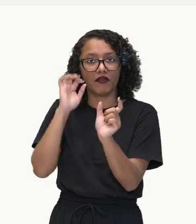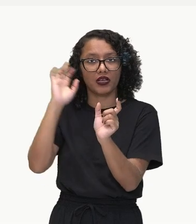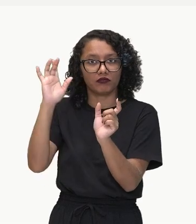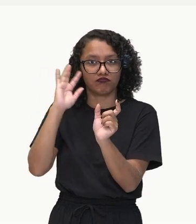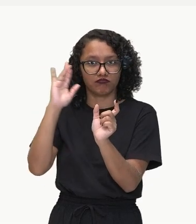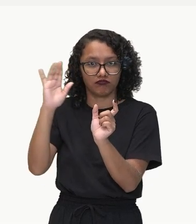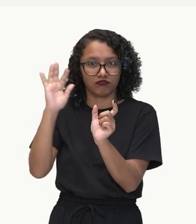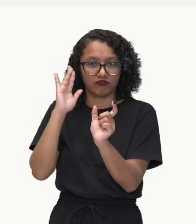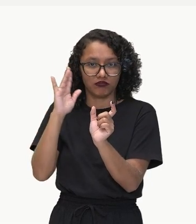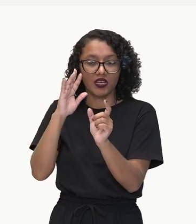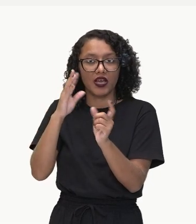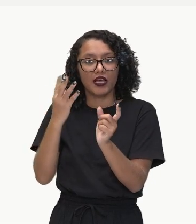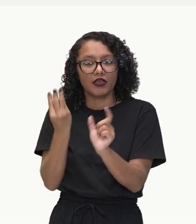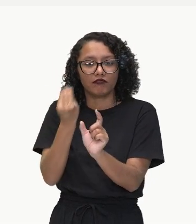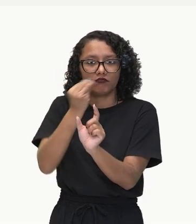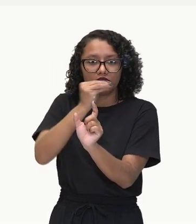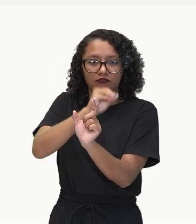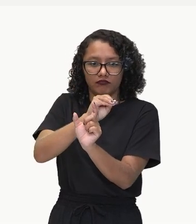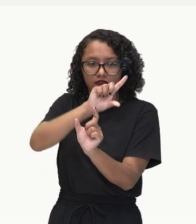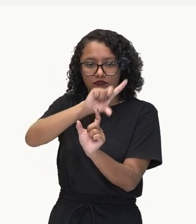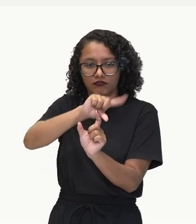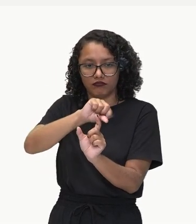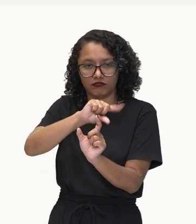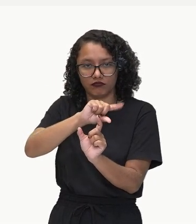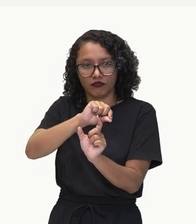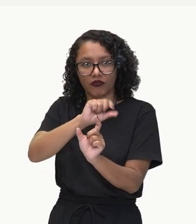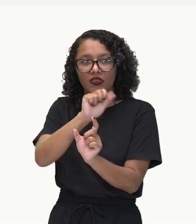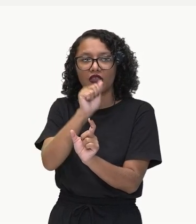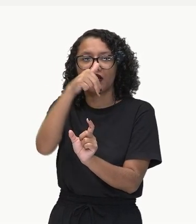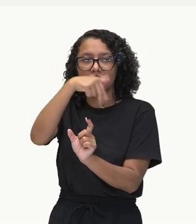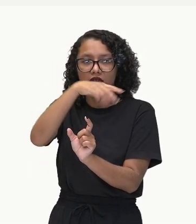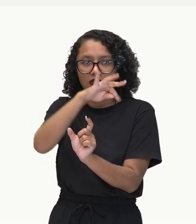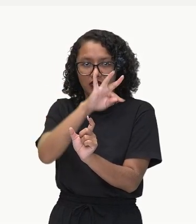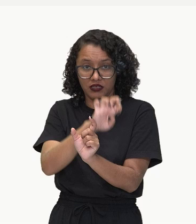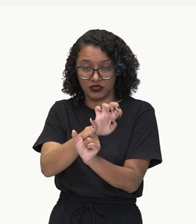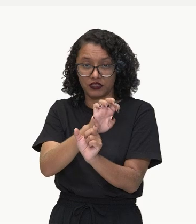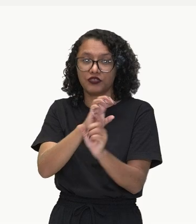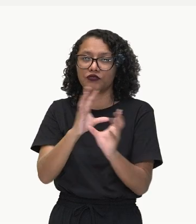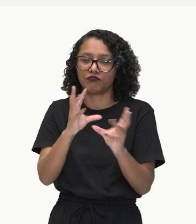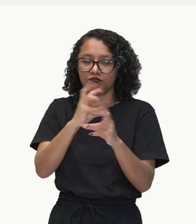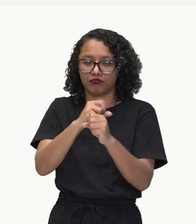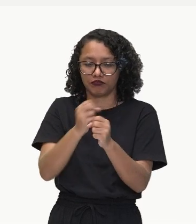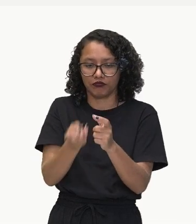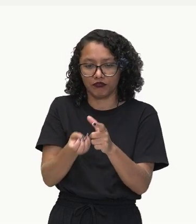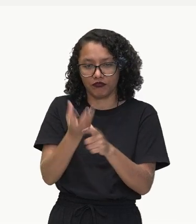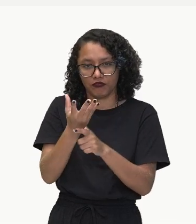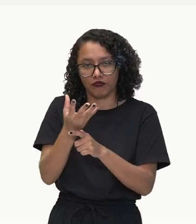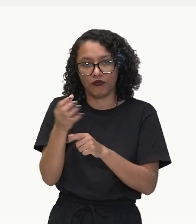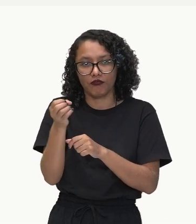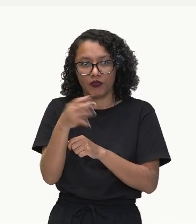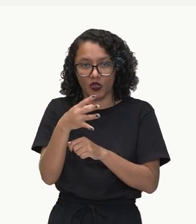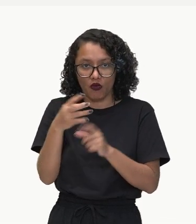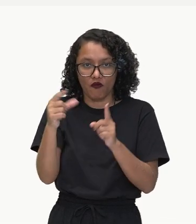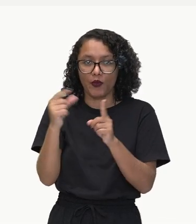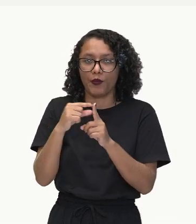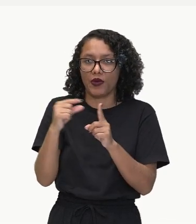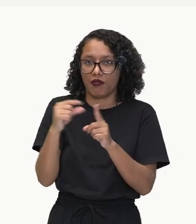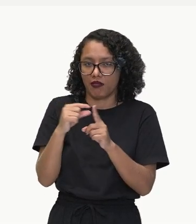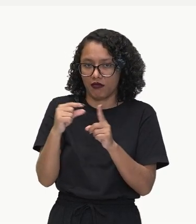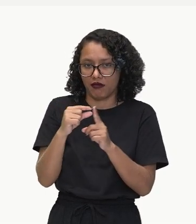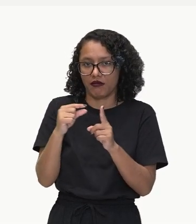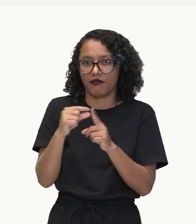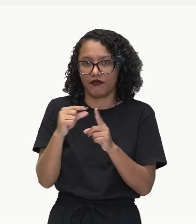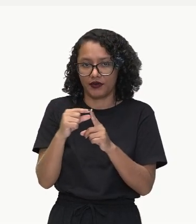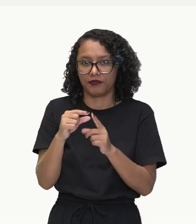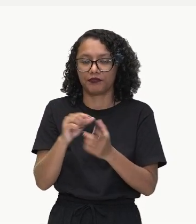ele acrescenta o sufixo ante, né? Então ele cria uma nova palavra, ele forma uma nova palavra, a